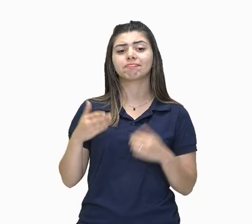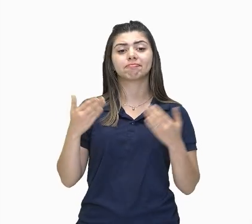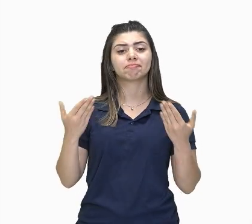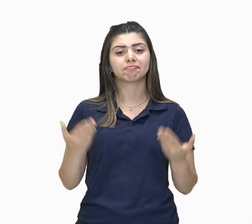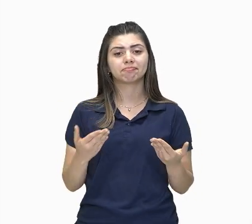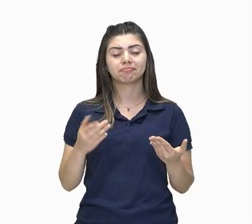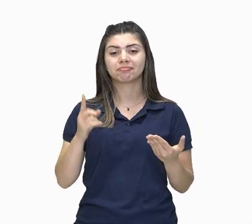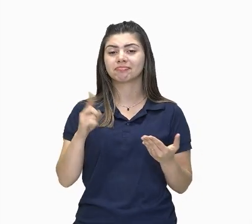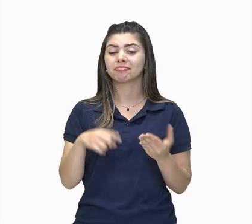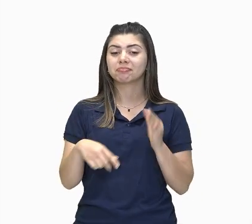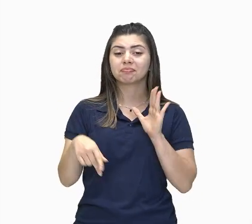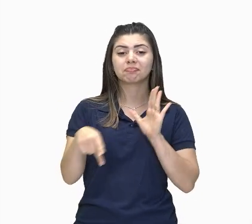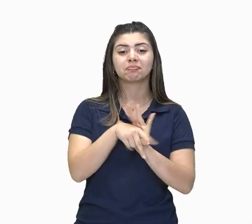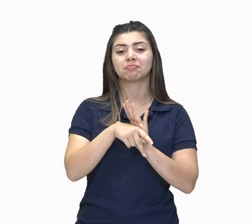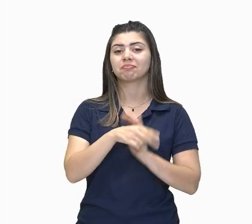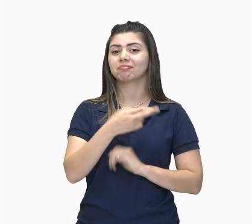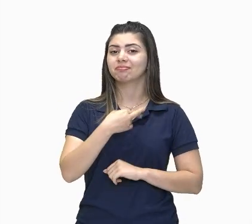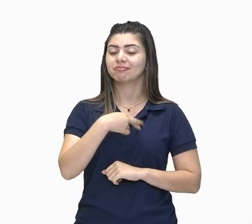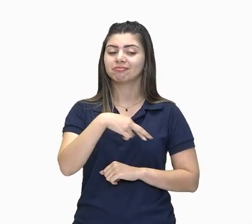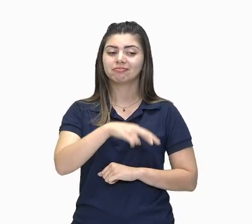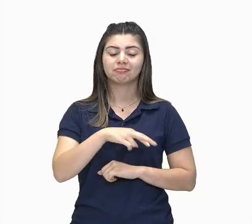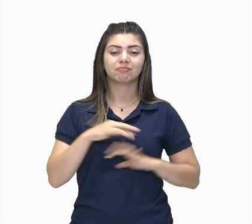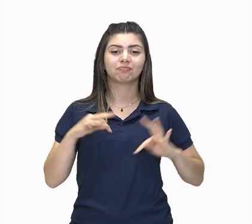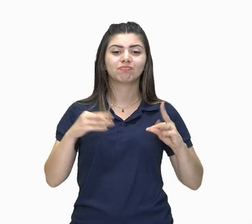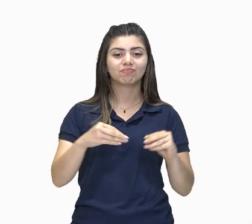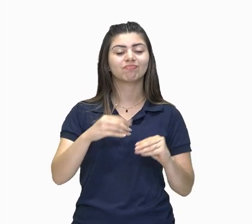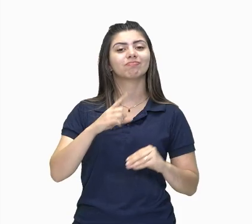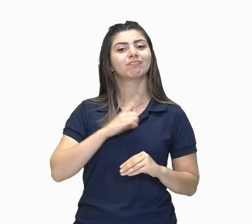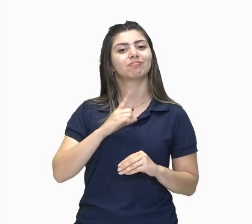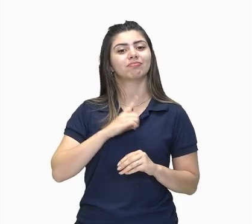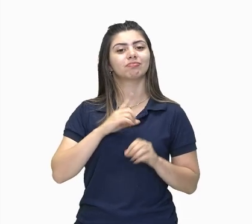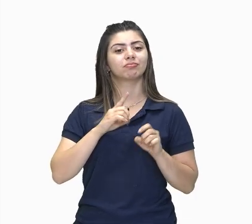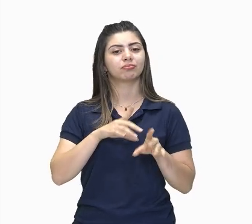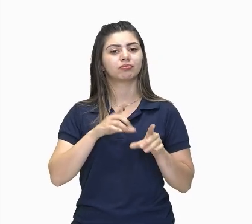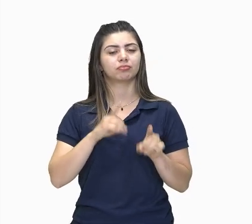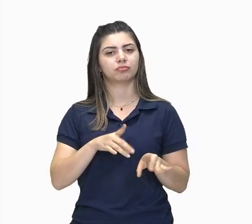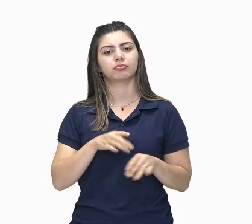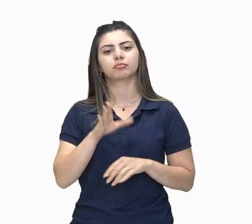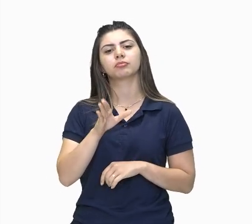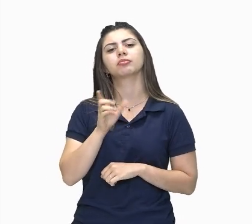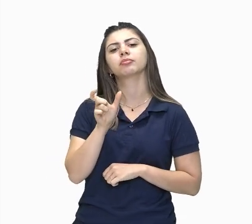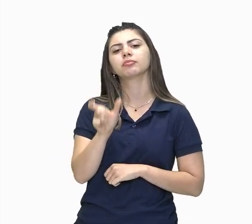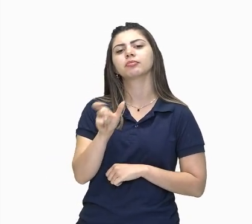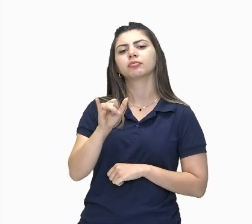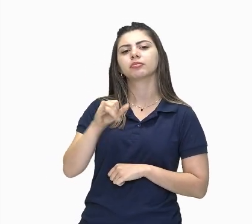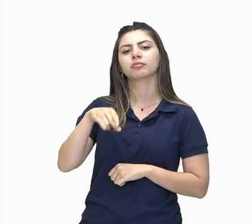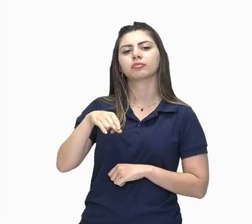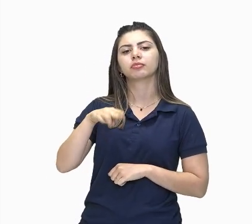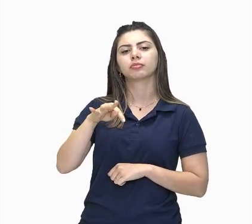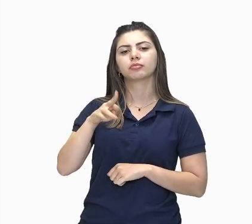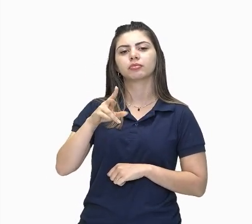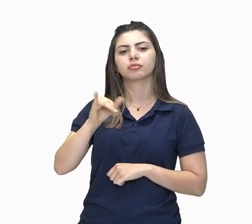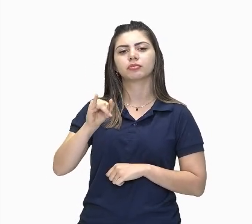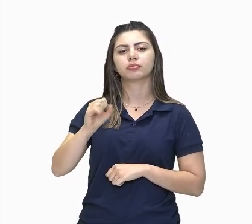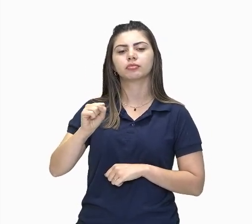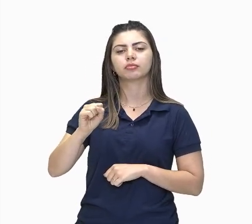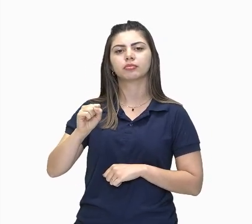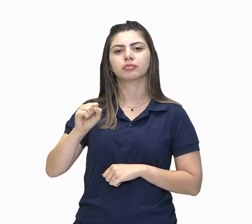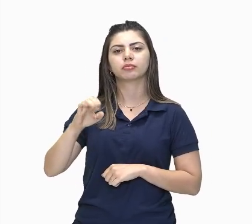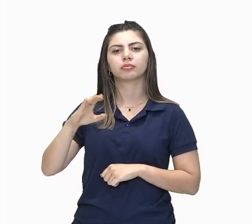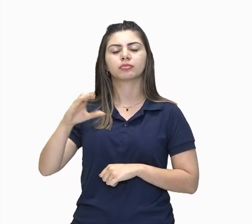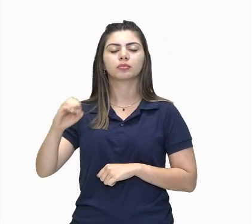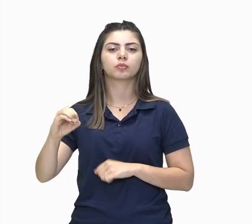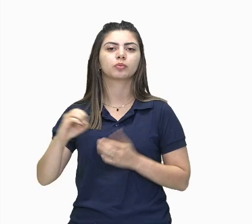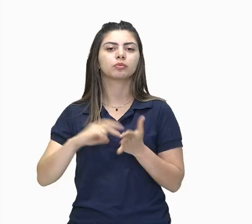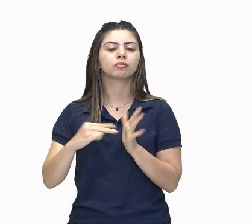a qualquer religião ter uma doutrina. O que quer dizer a palavra intrínseco? Nasce com a religião, está dentro dela,